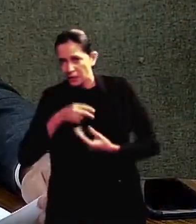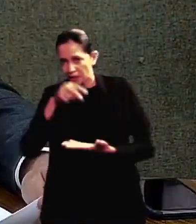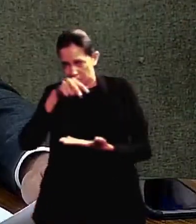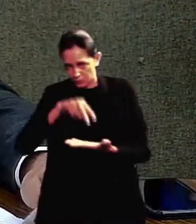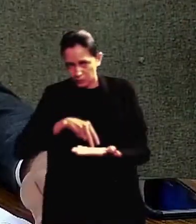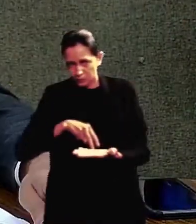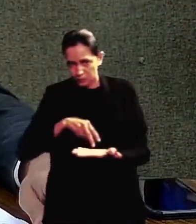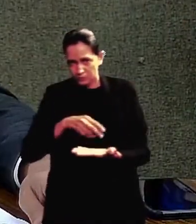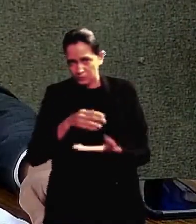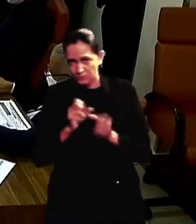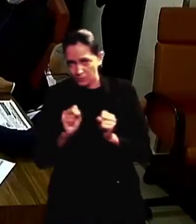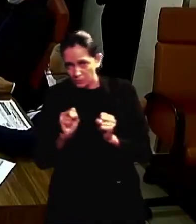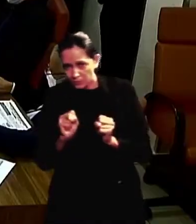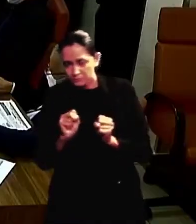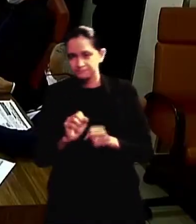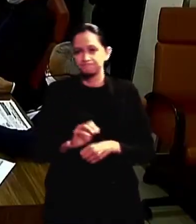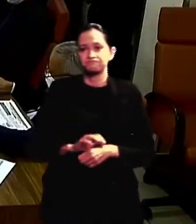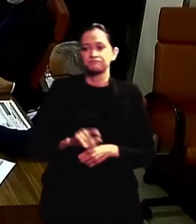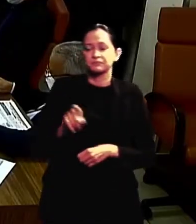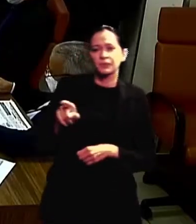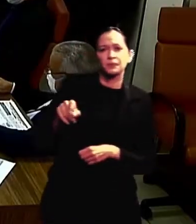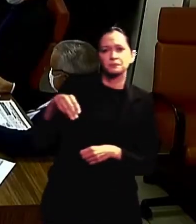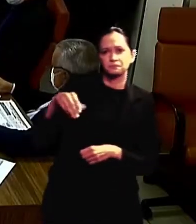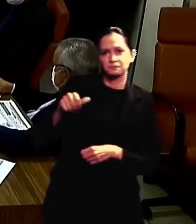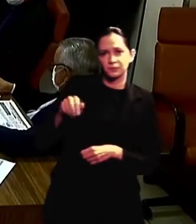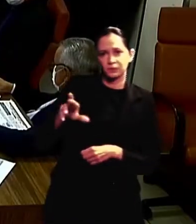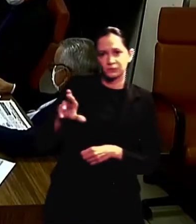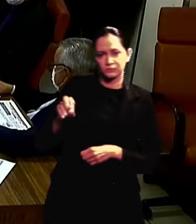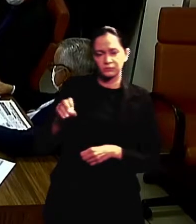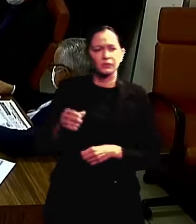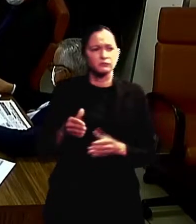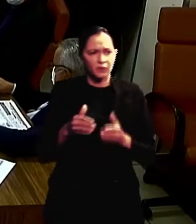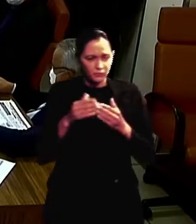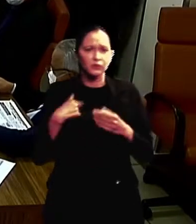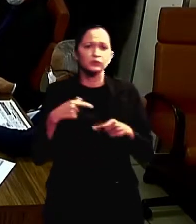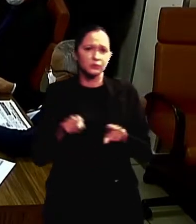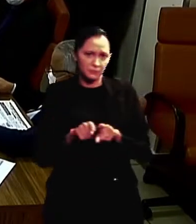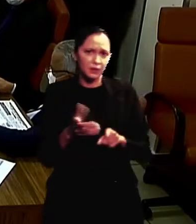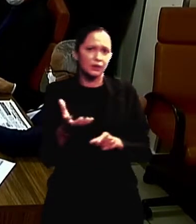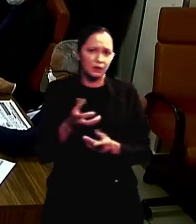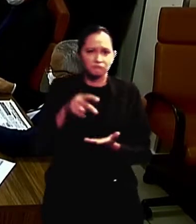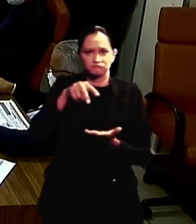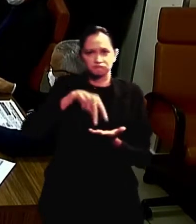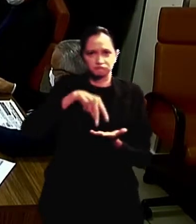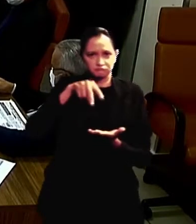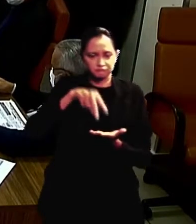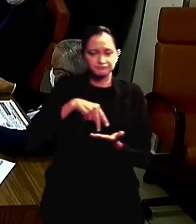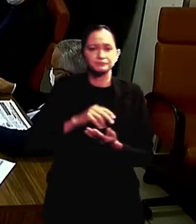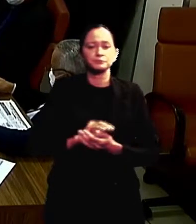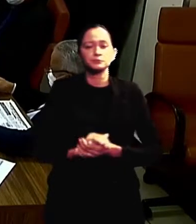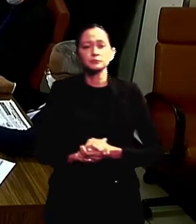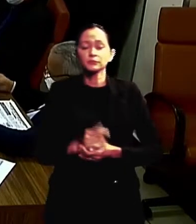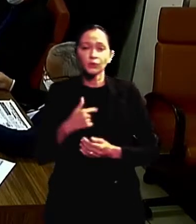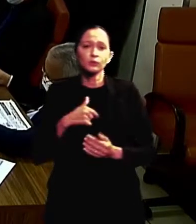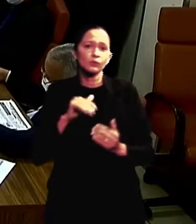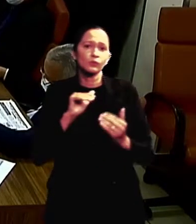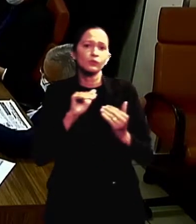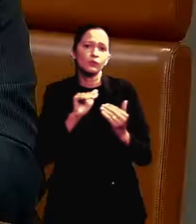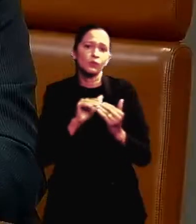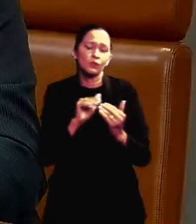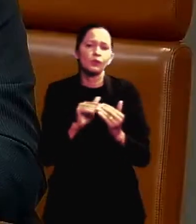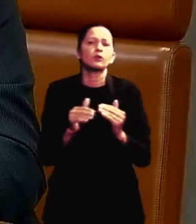presente projeto. Senhor presidente. Vereador Mauro Rubens. Eu gostaria de solicitar vistas junto com Vossa Excelência. Sim. E concordo